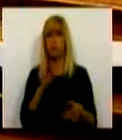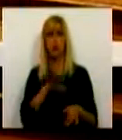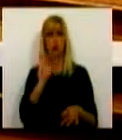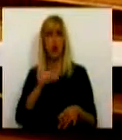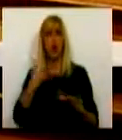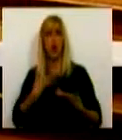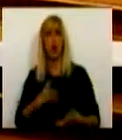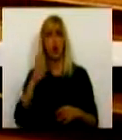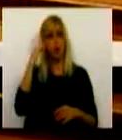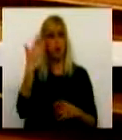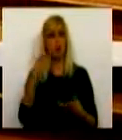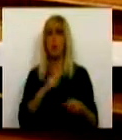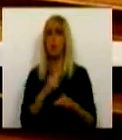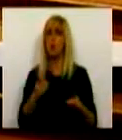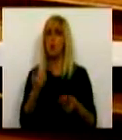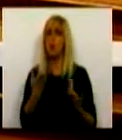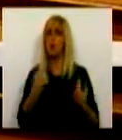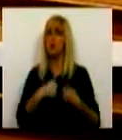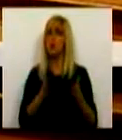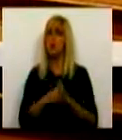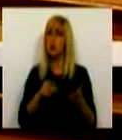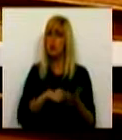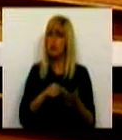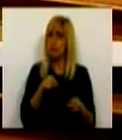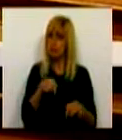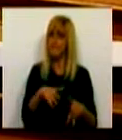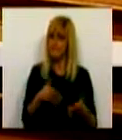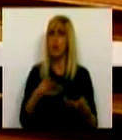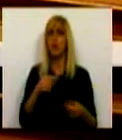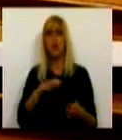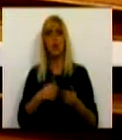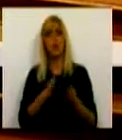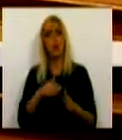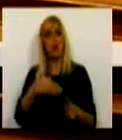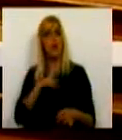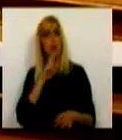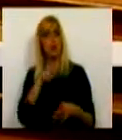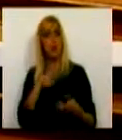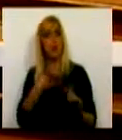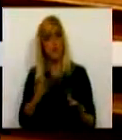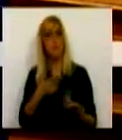ou o futuro, porque todos somos necessários e a todos iremos responder. Felizmente, no